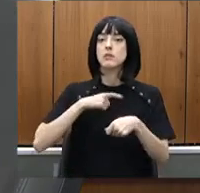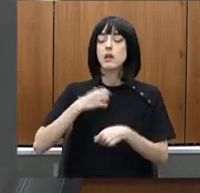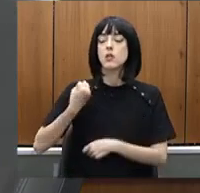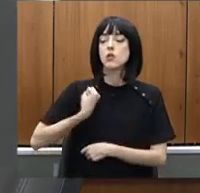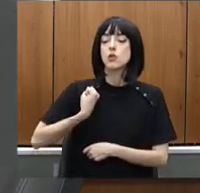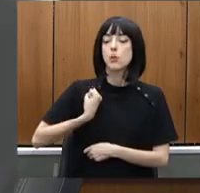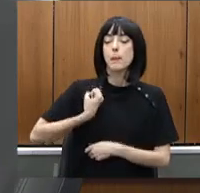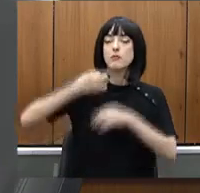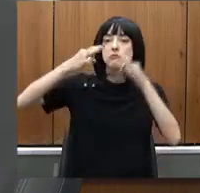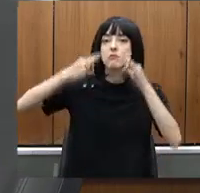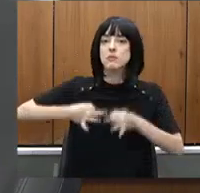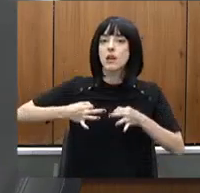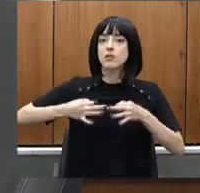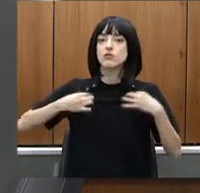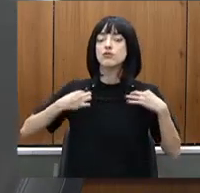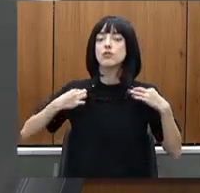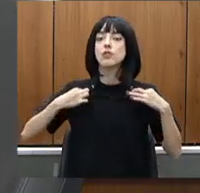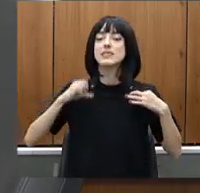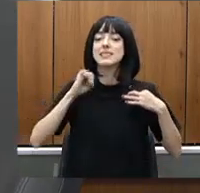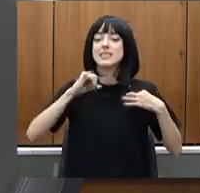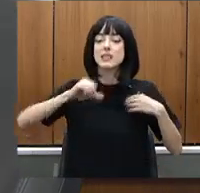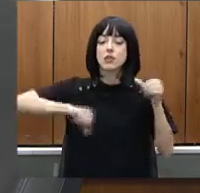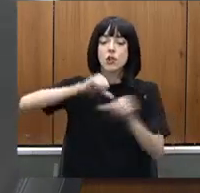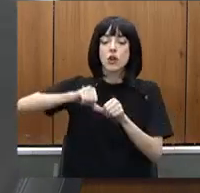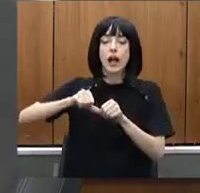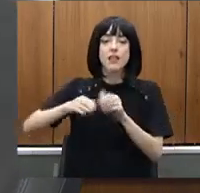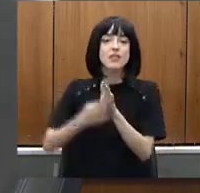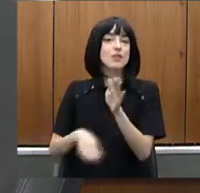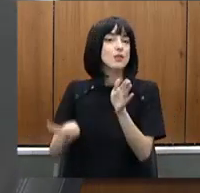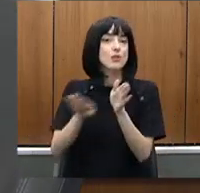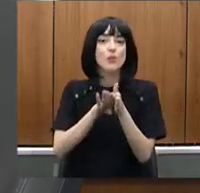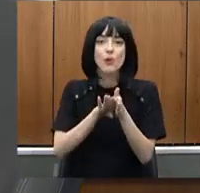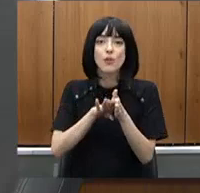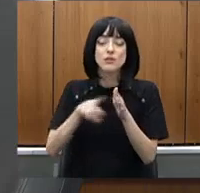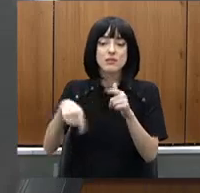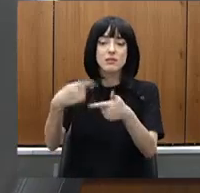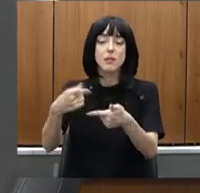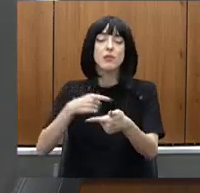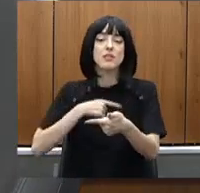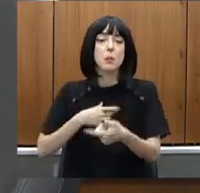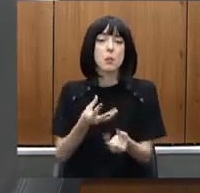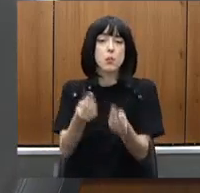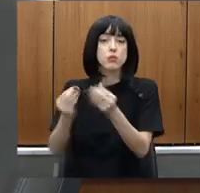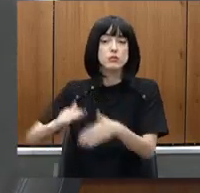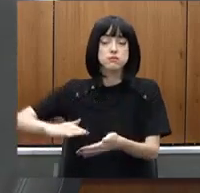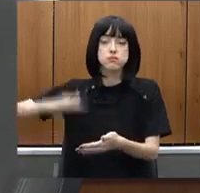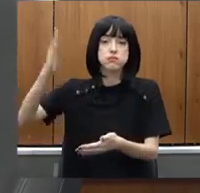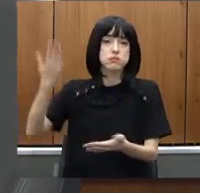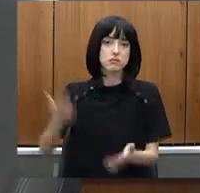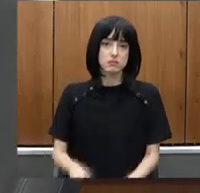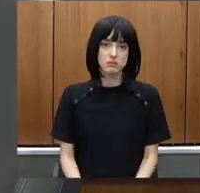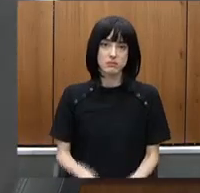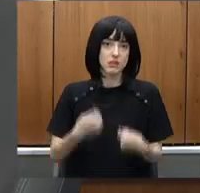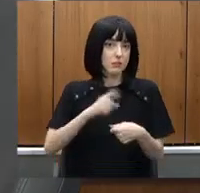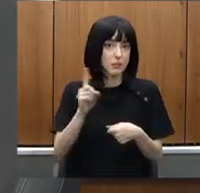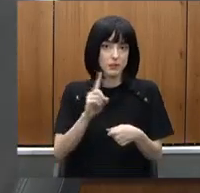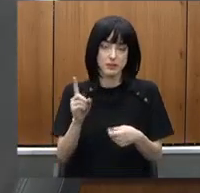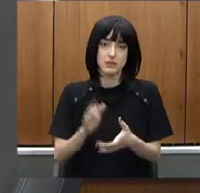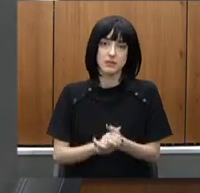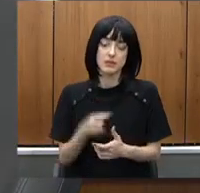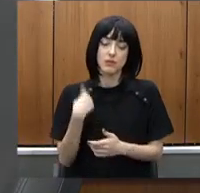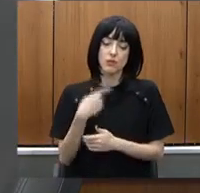trocado psicólogo trocar tudo uma vez depois dá um montante muito grande então isso aí também já está no nosso planejamento com